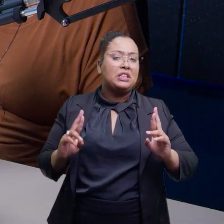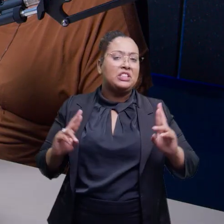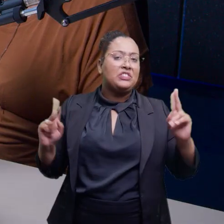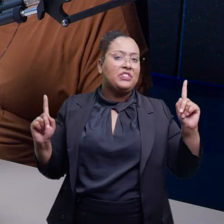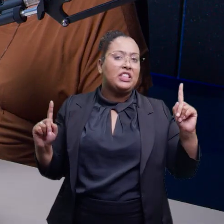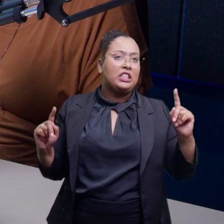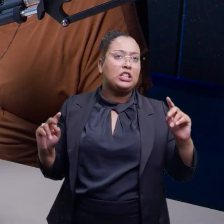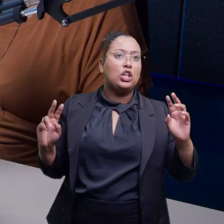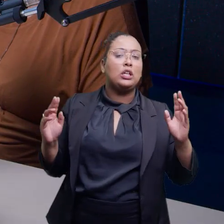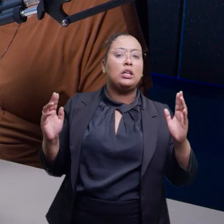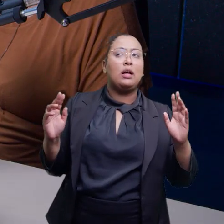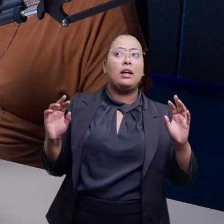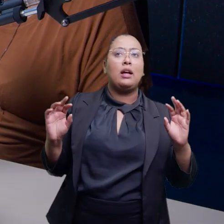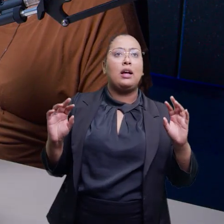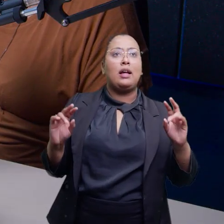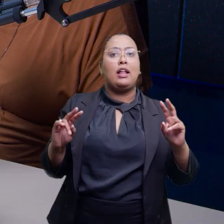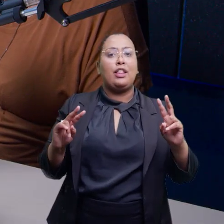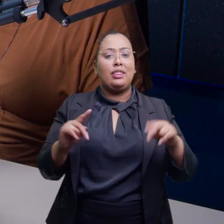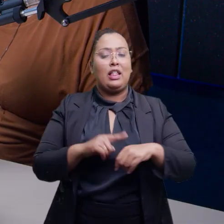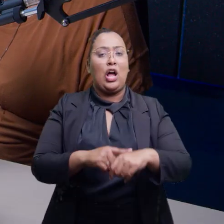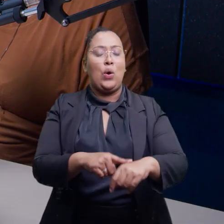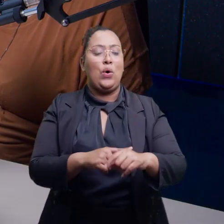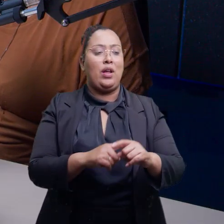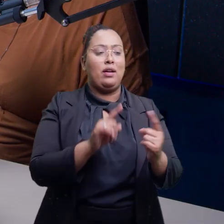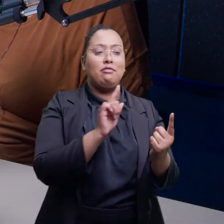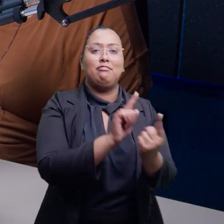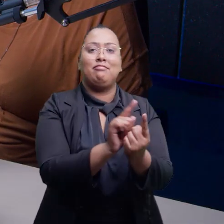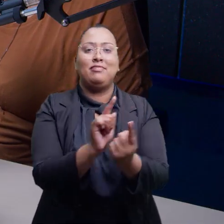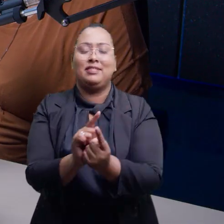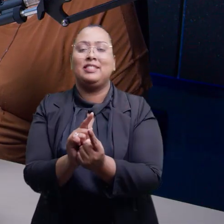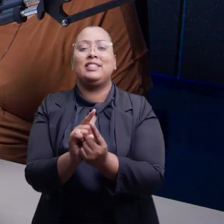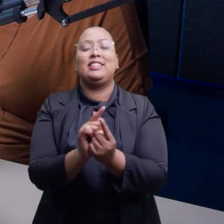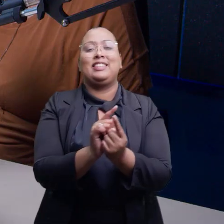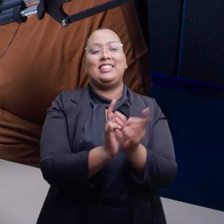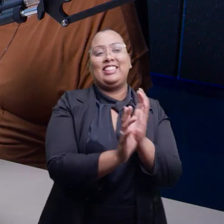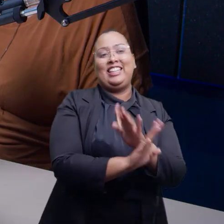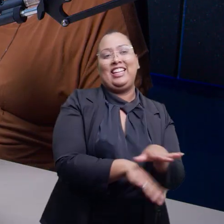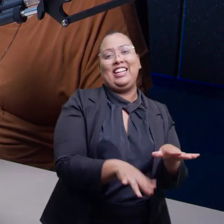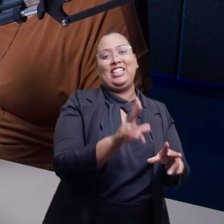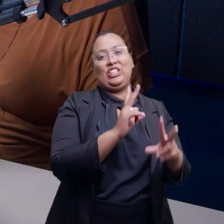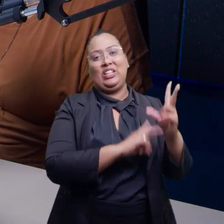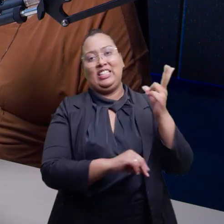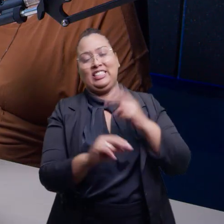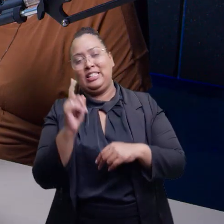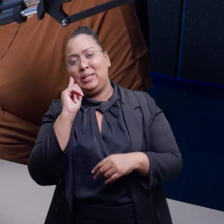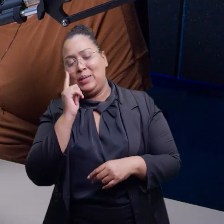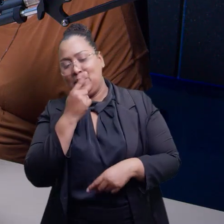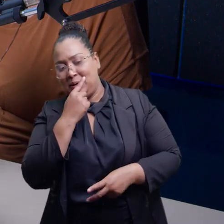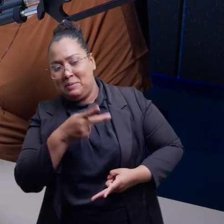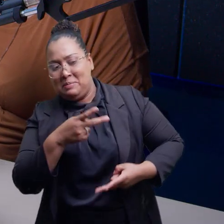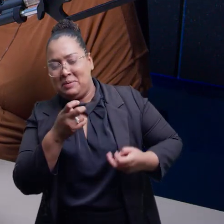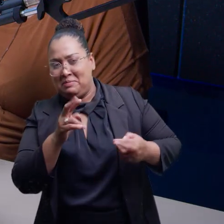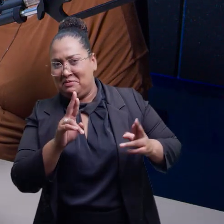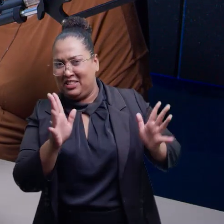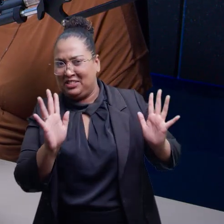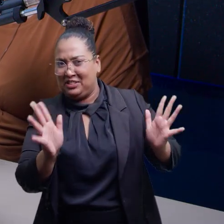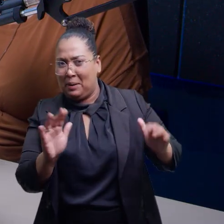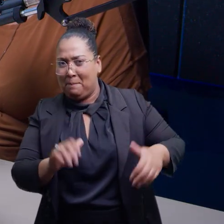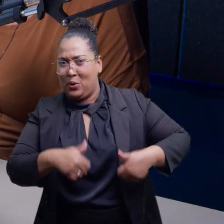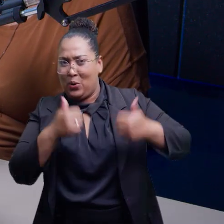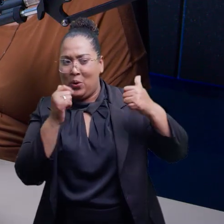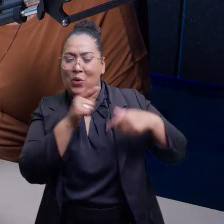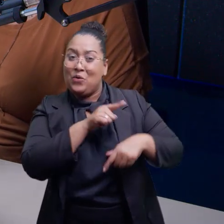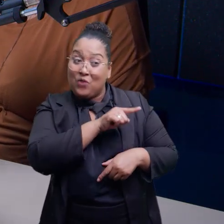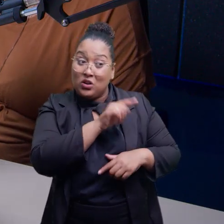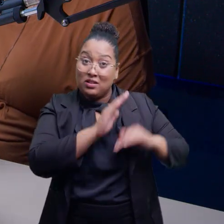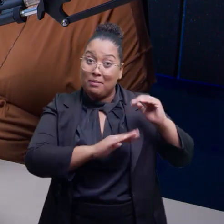diferença em relação a essas tratativas, a como essas crianças e adolescentes são olhados, são cuidados? Assim, o que